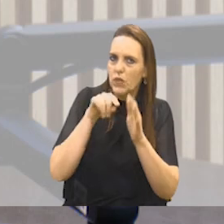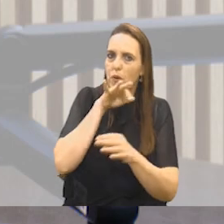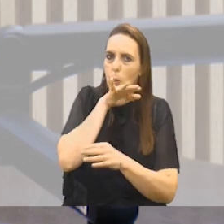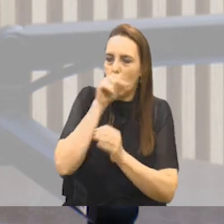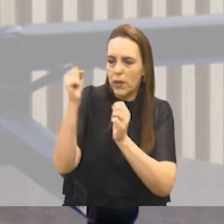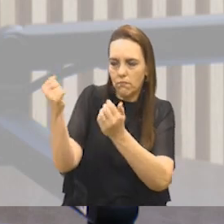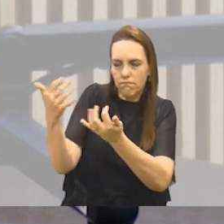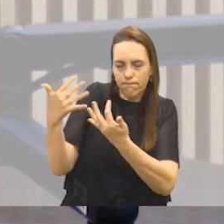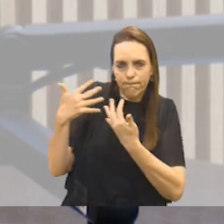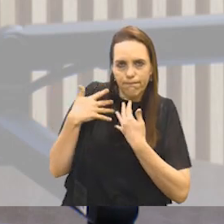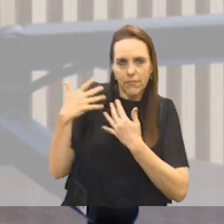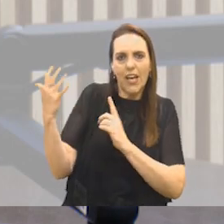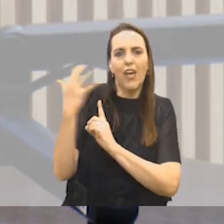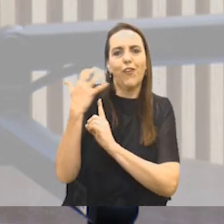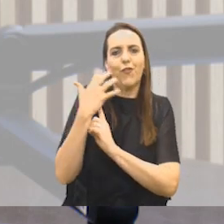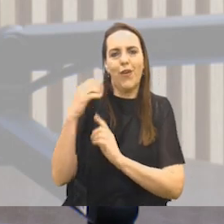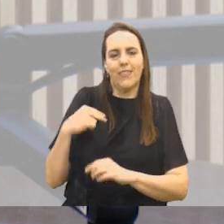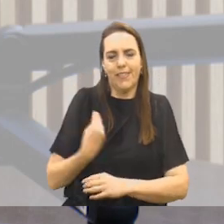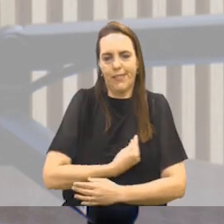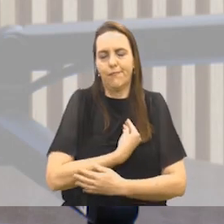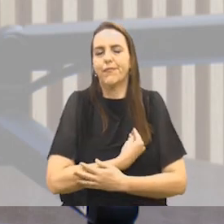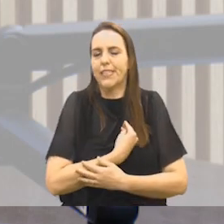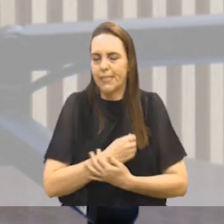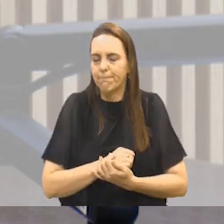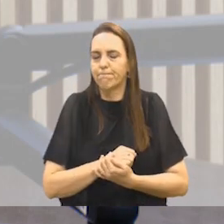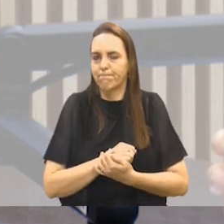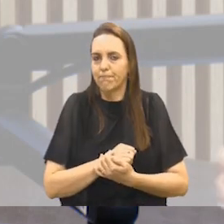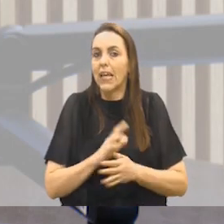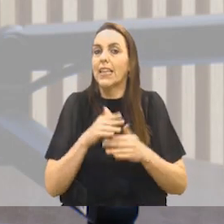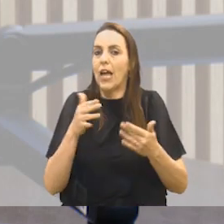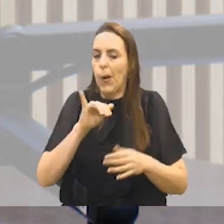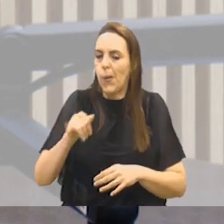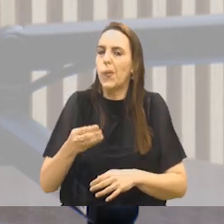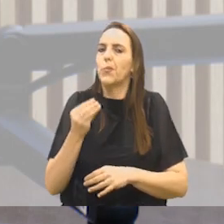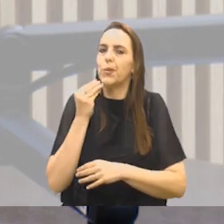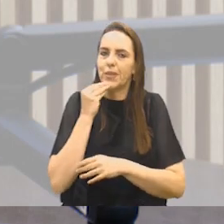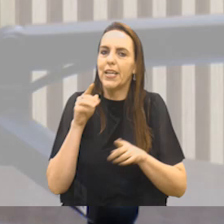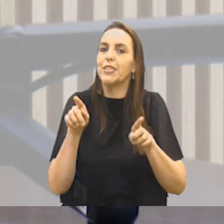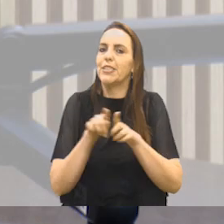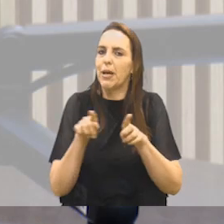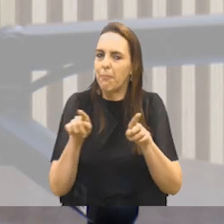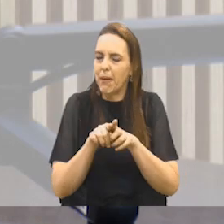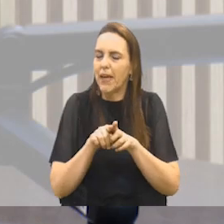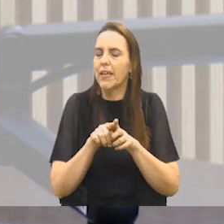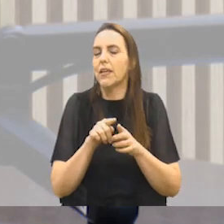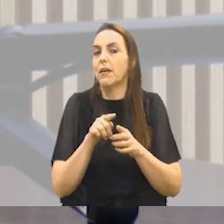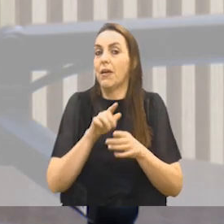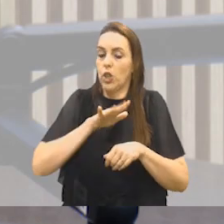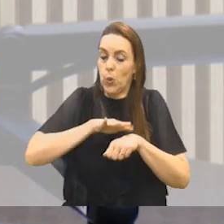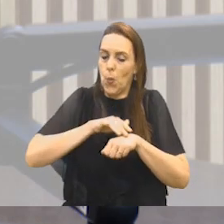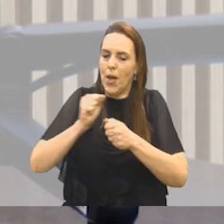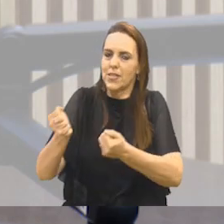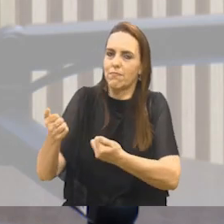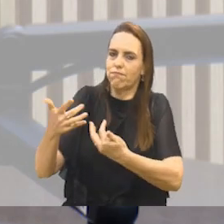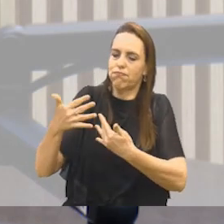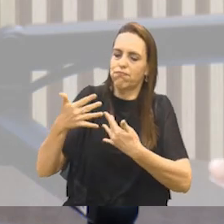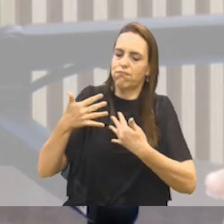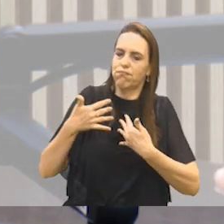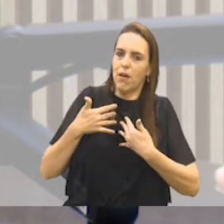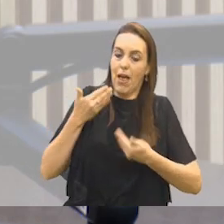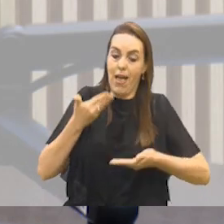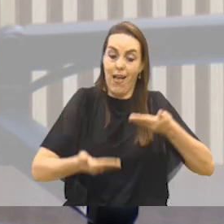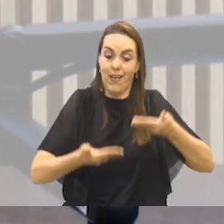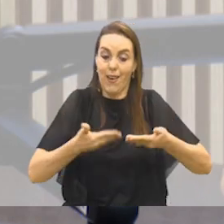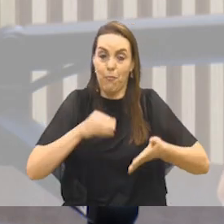coisas ruins e para as coisas negativas acontecerem na nossa vida. É aí que a gente dá oportunidade também para que as